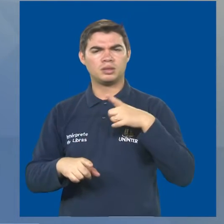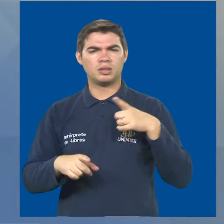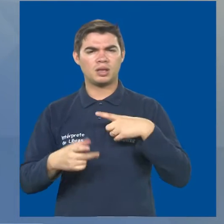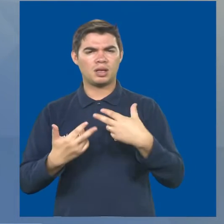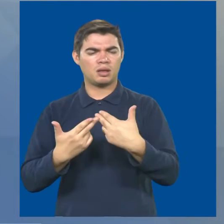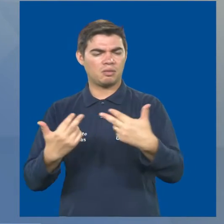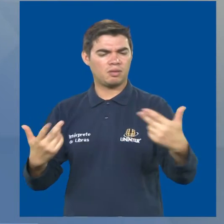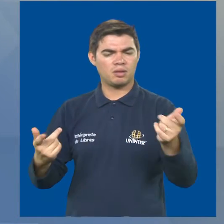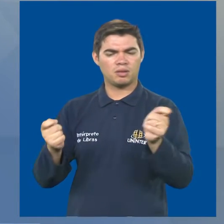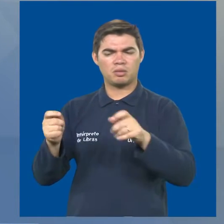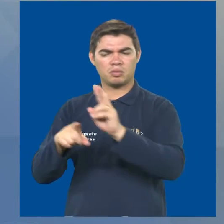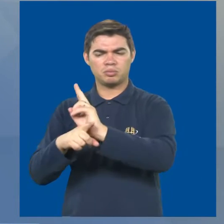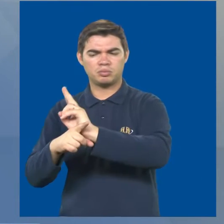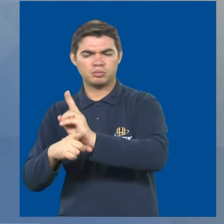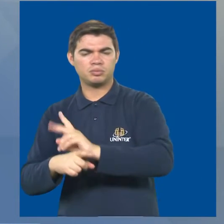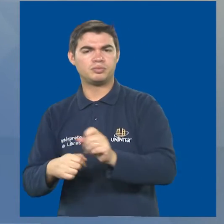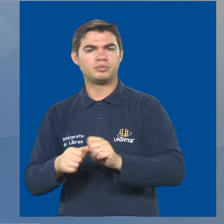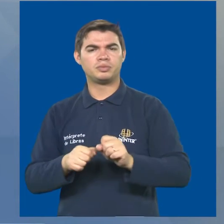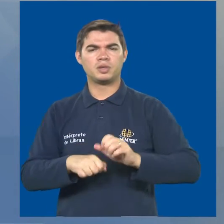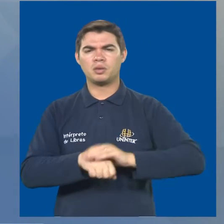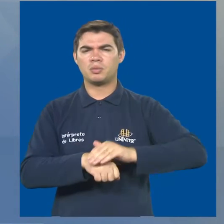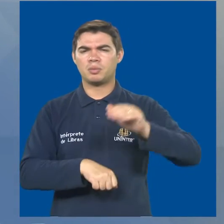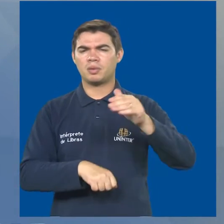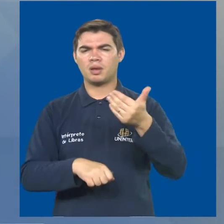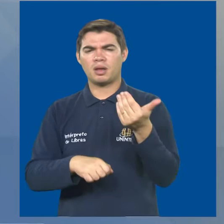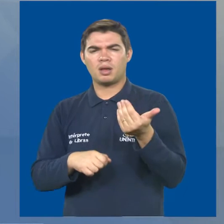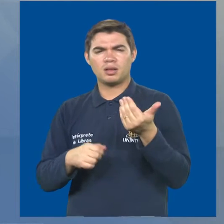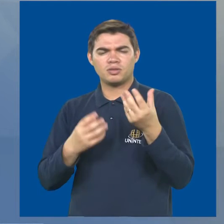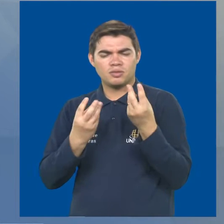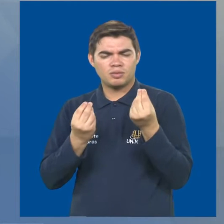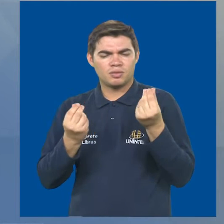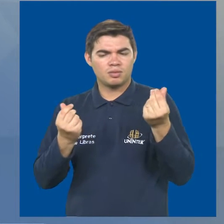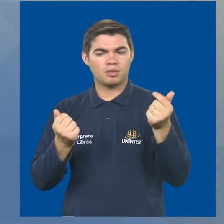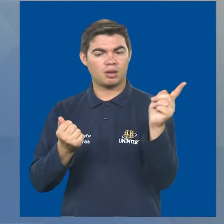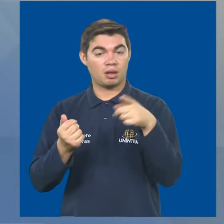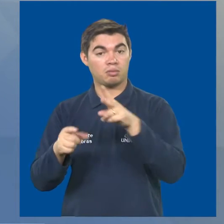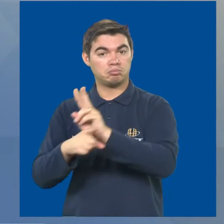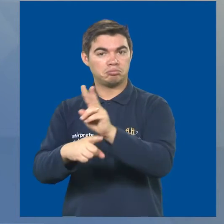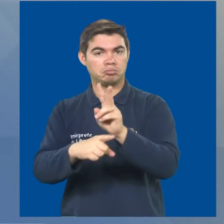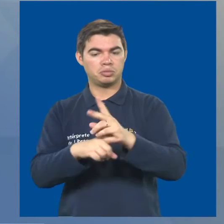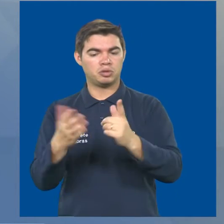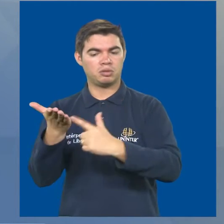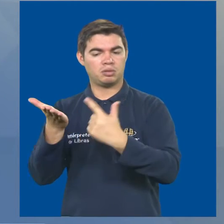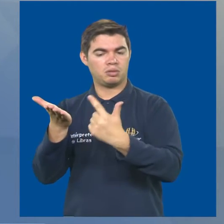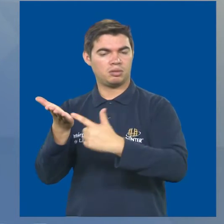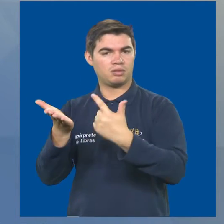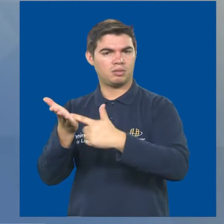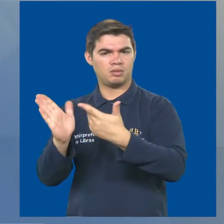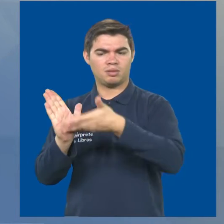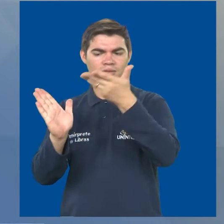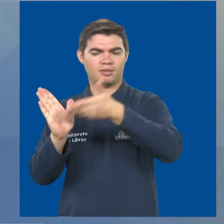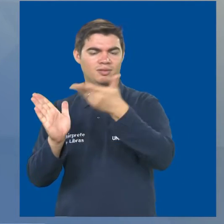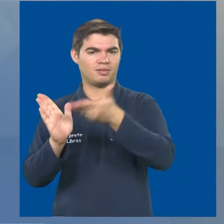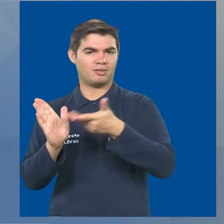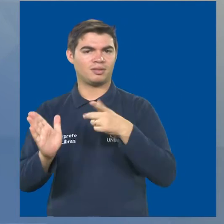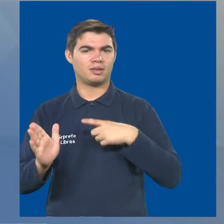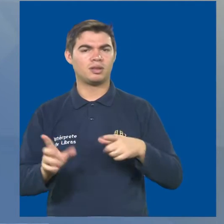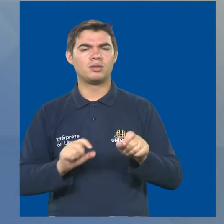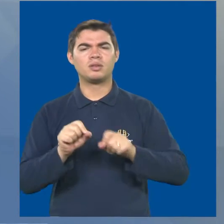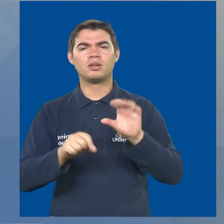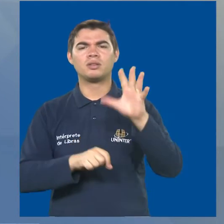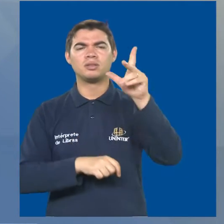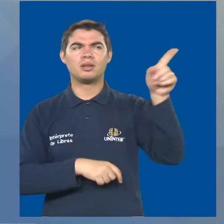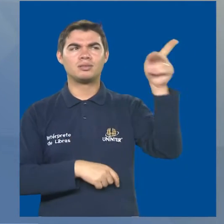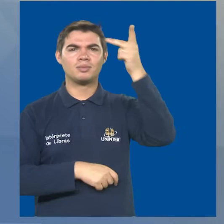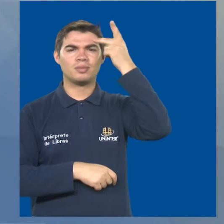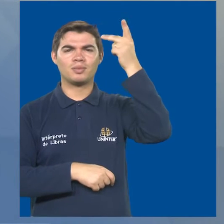volumes sobretudo os mais rápidos pois bem o que acontece a universidade